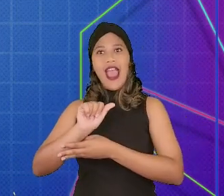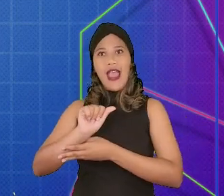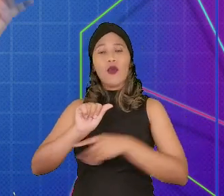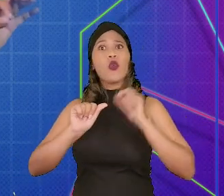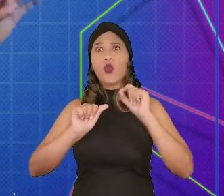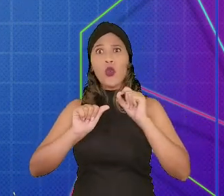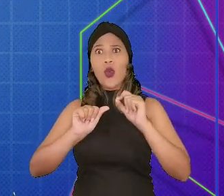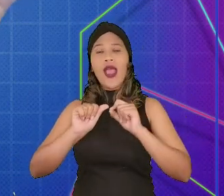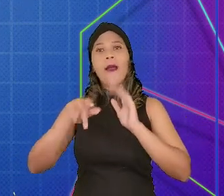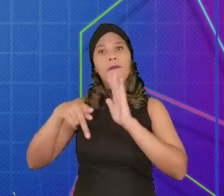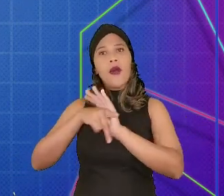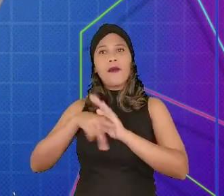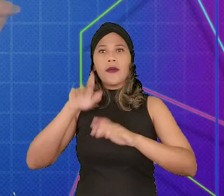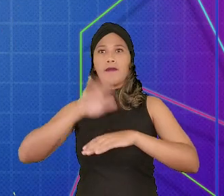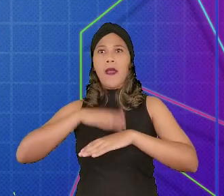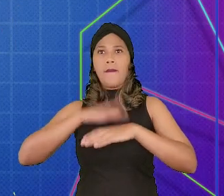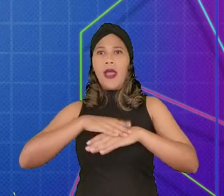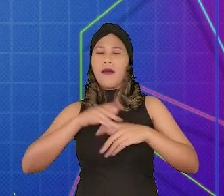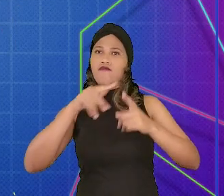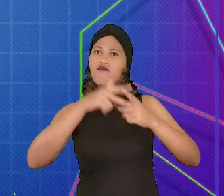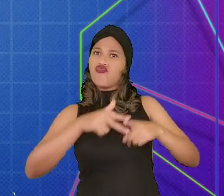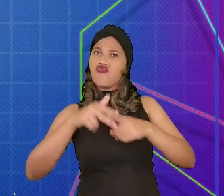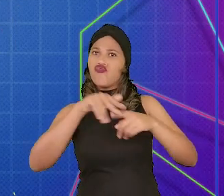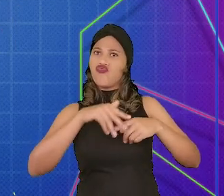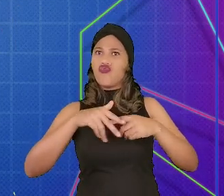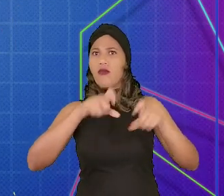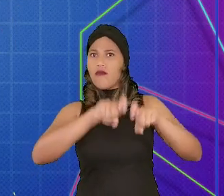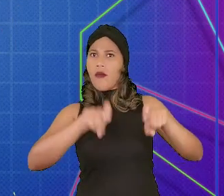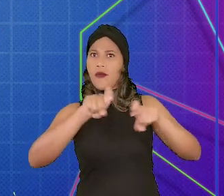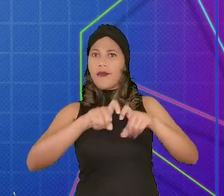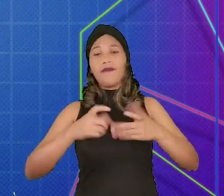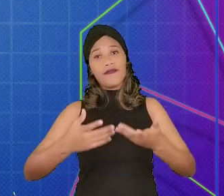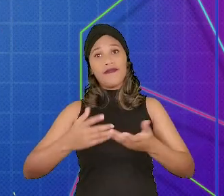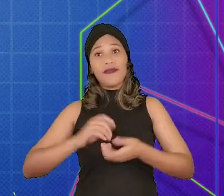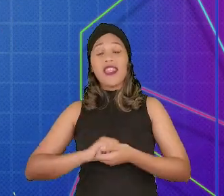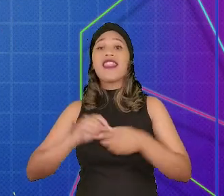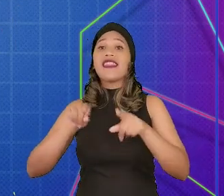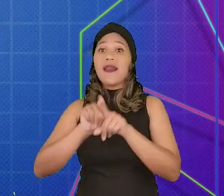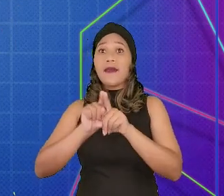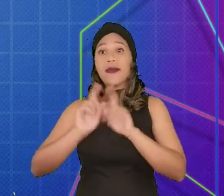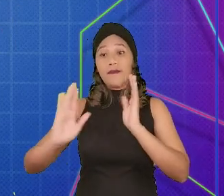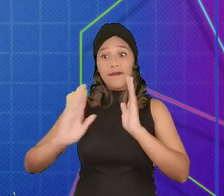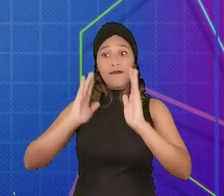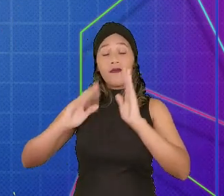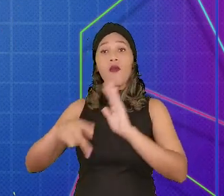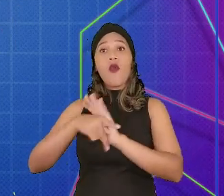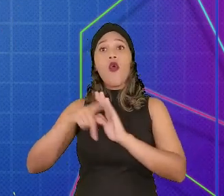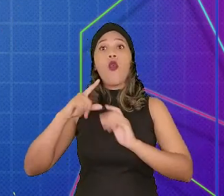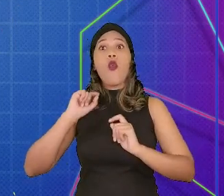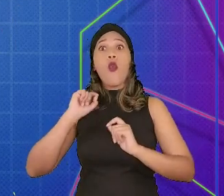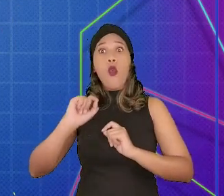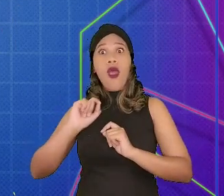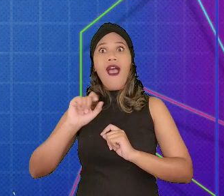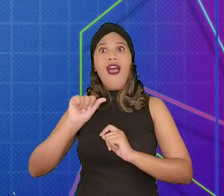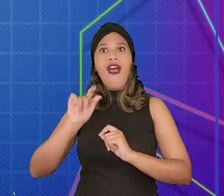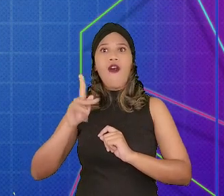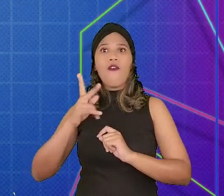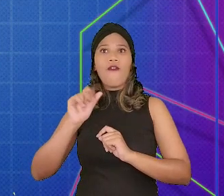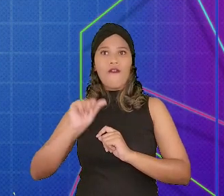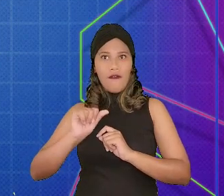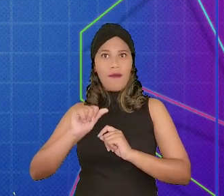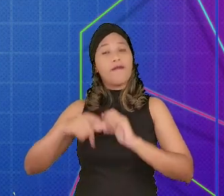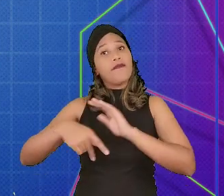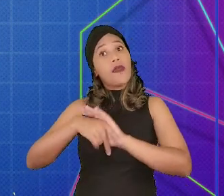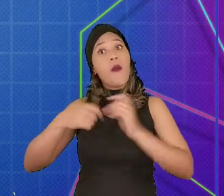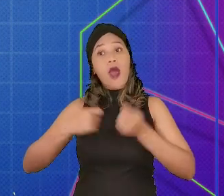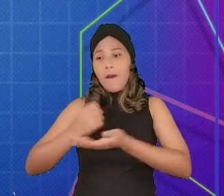a inteligência artificial. Etapa 5: alfa. Nessa etapa, o game precisa ser jogável do